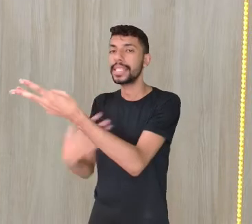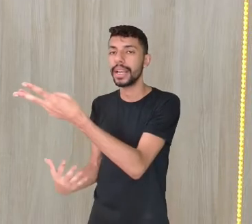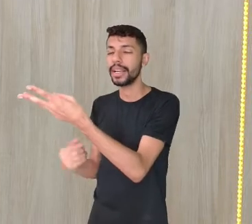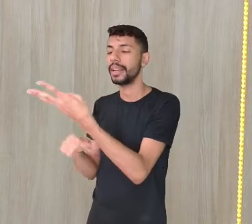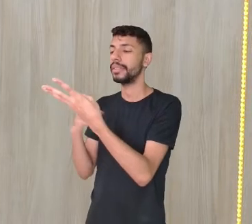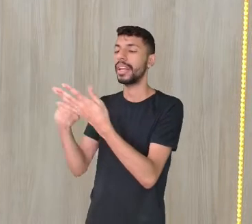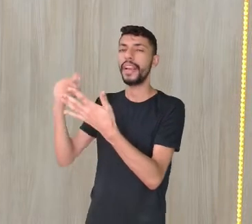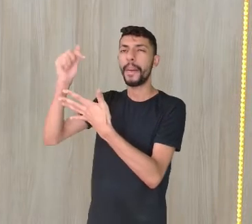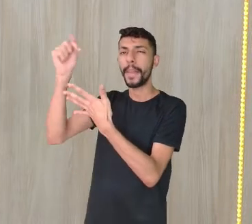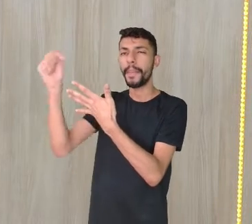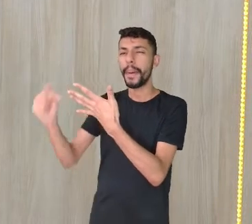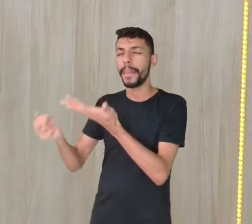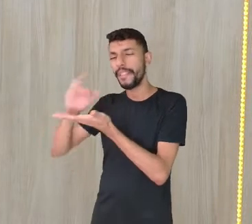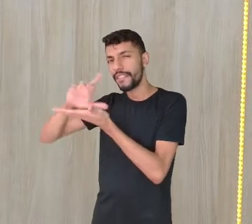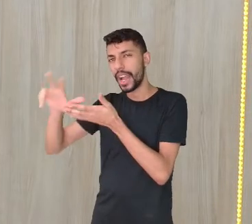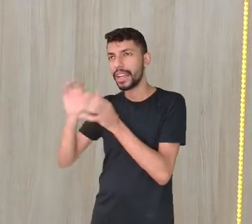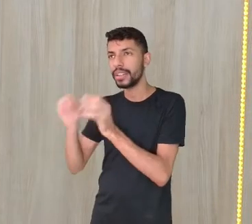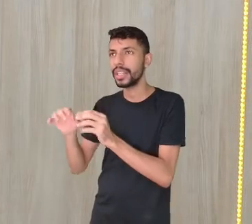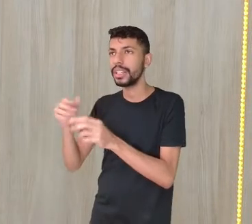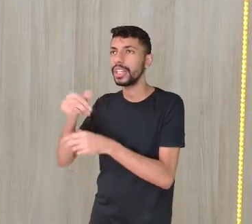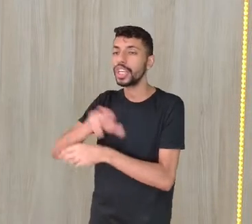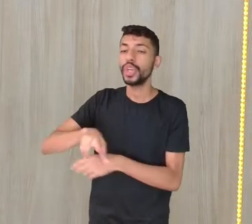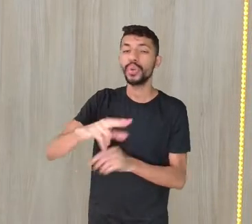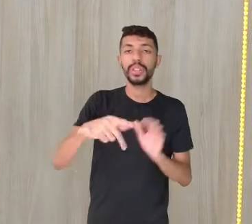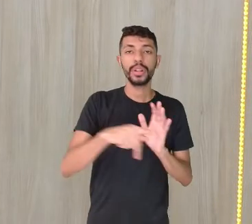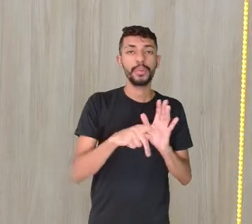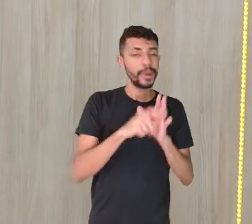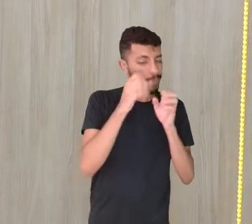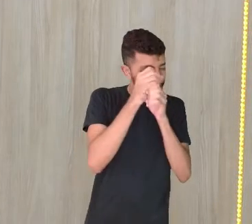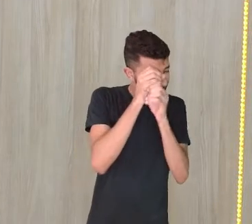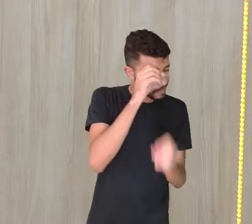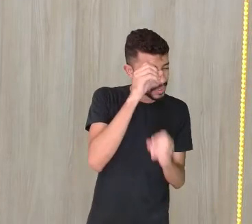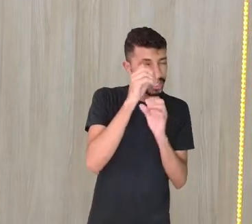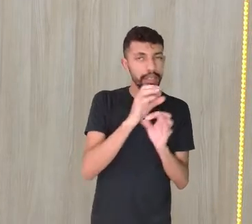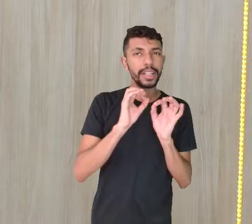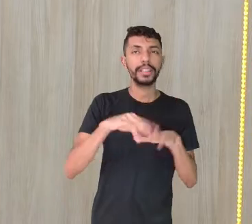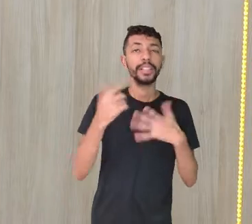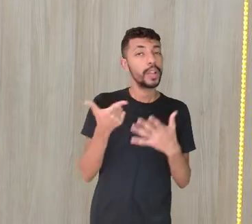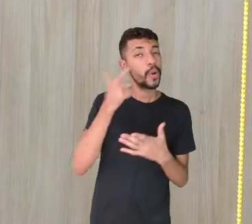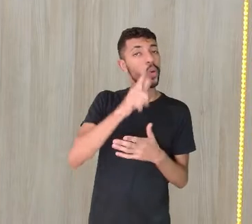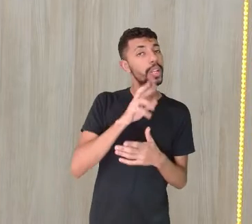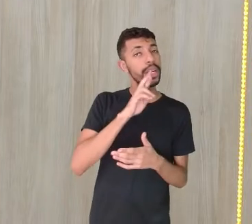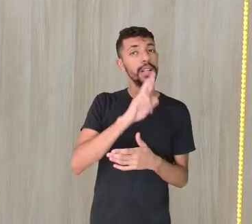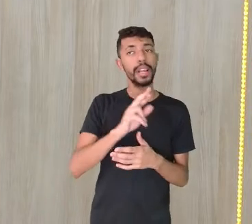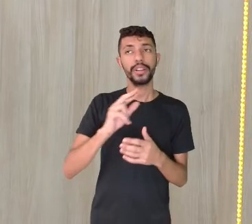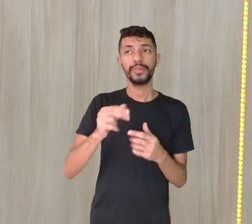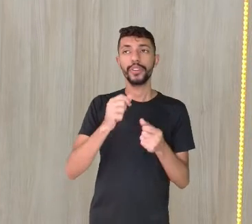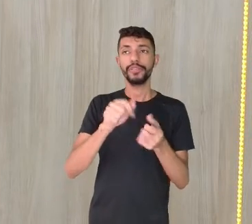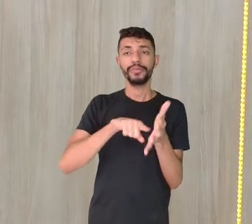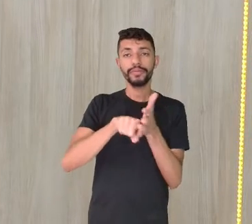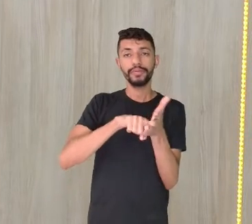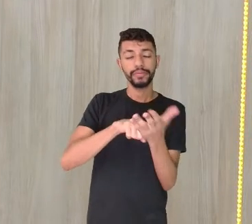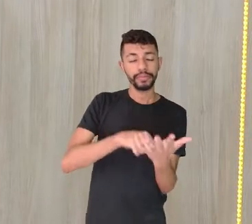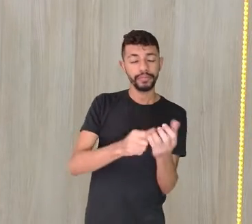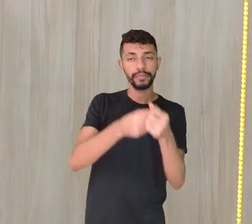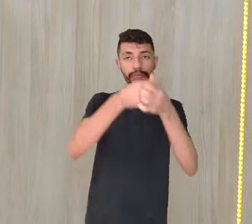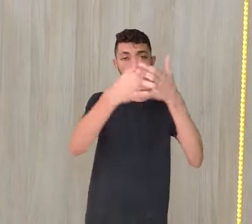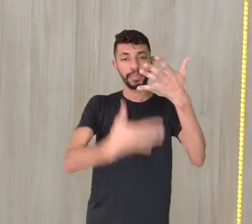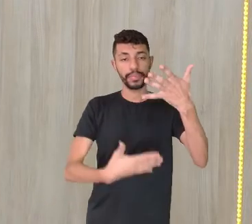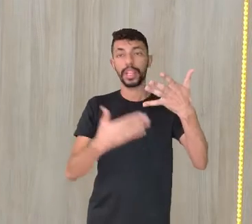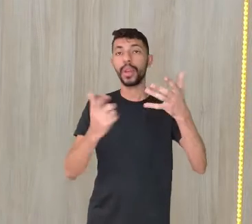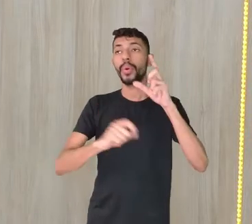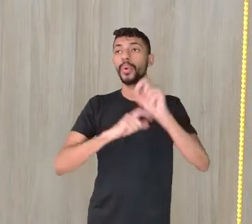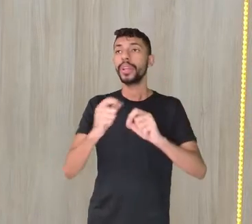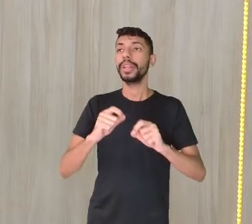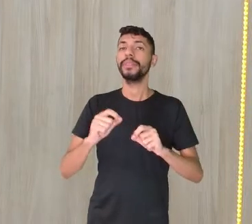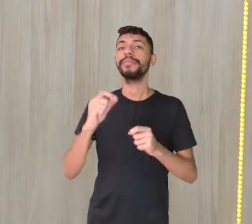outras secreções e vão colocar nessas lâminas. E aí vamos ter um resultado desse paciente numa